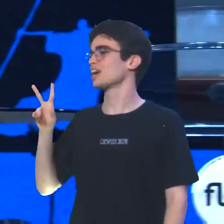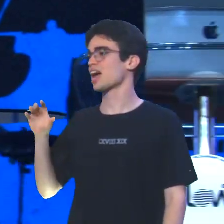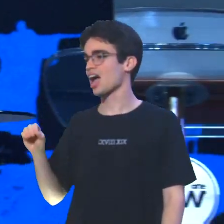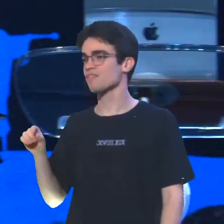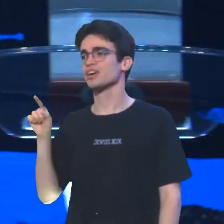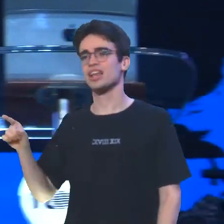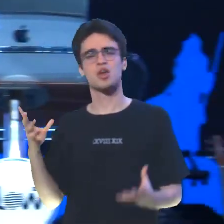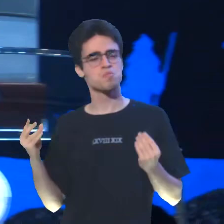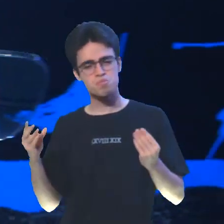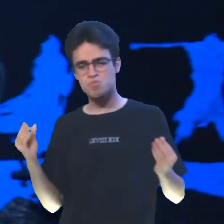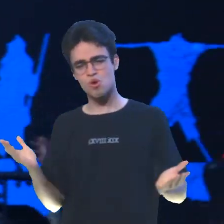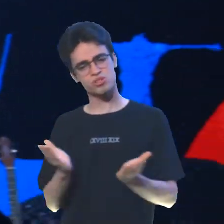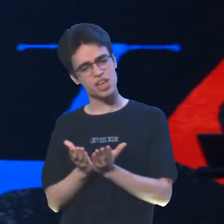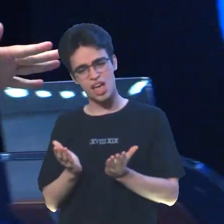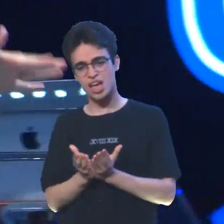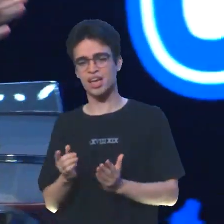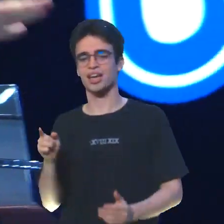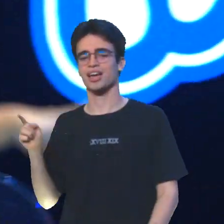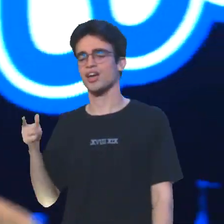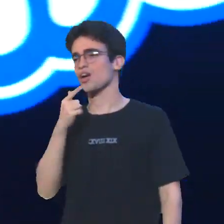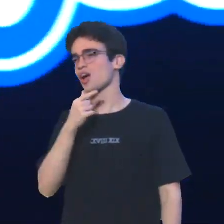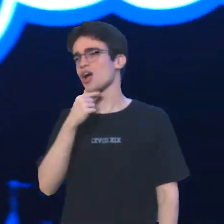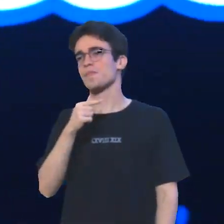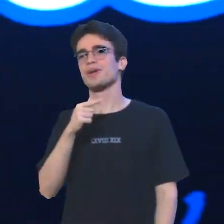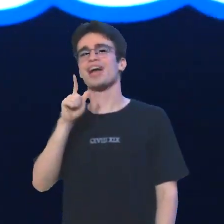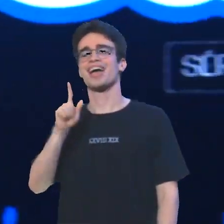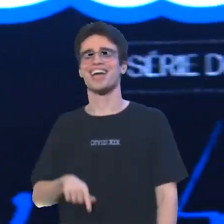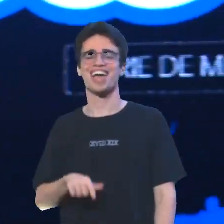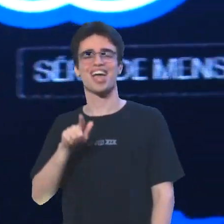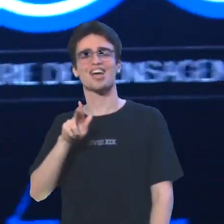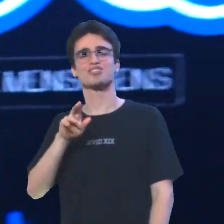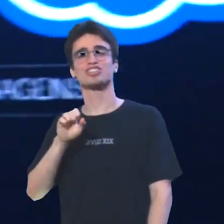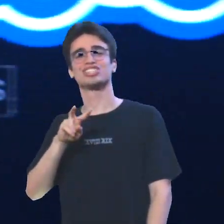muito crente. Eu chamo ele de Gustavo GPT às vezes.